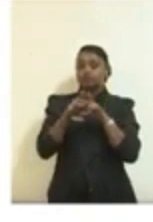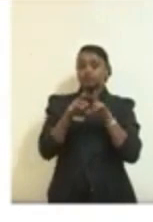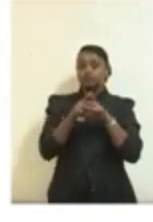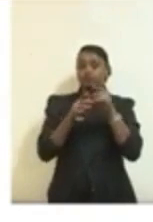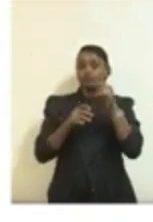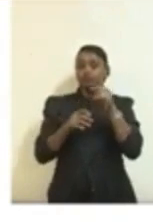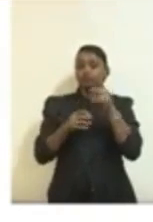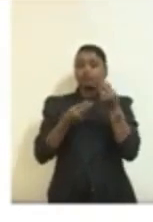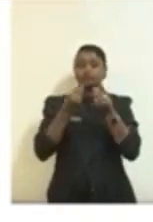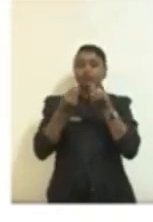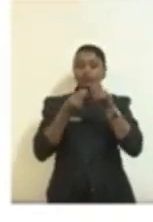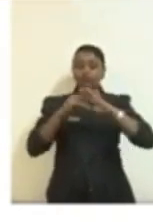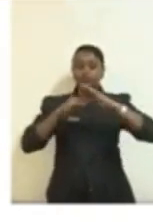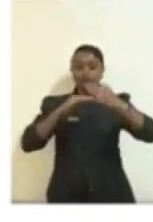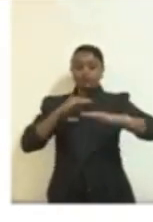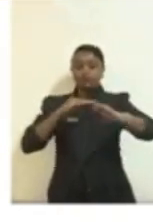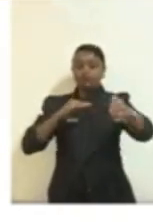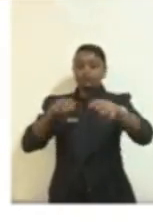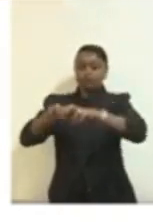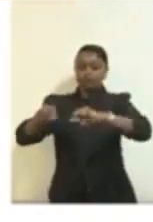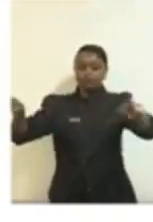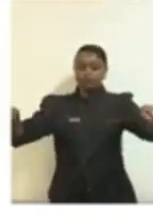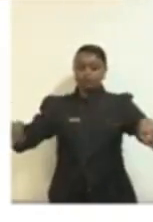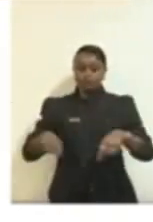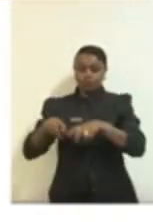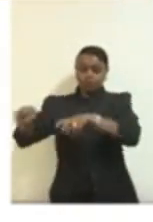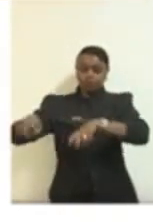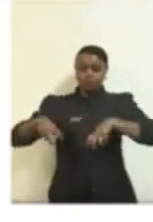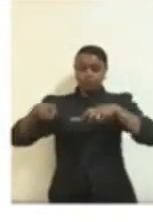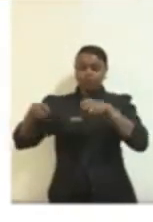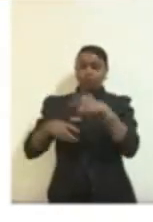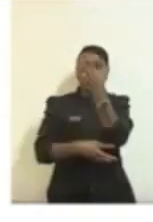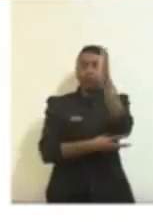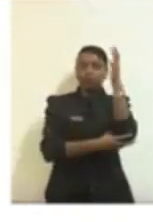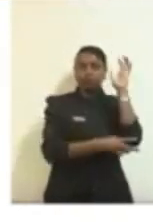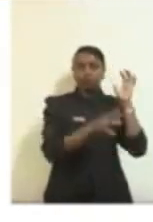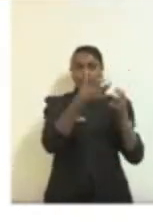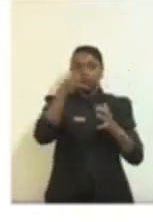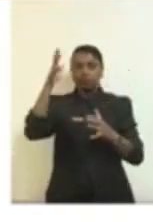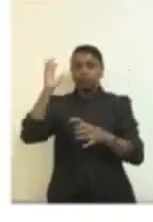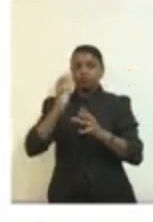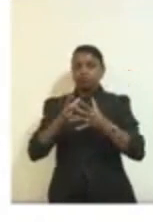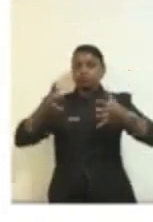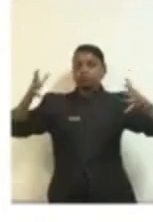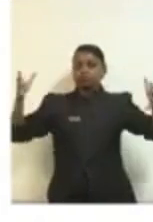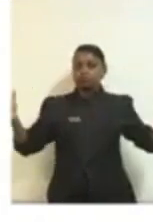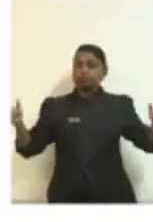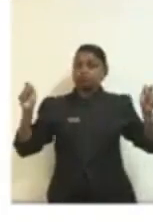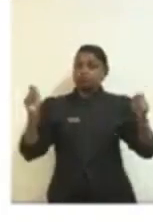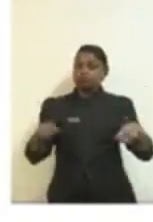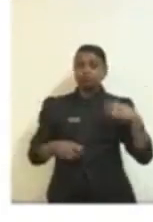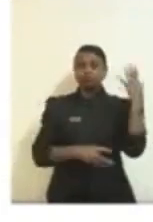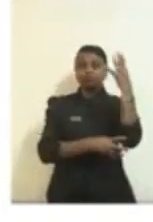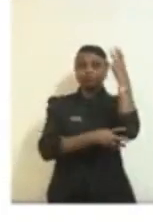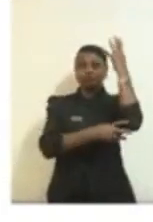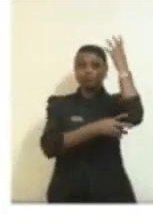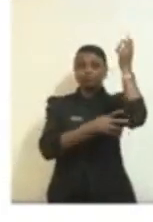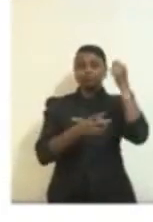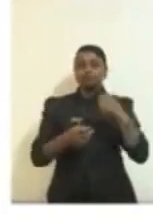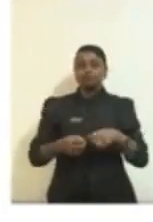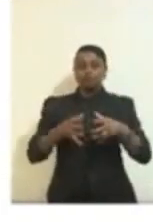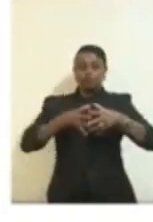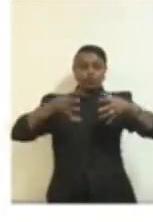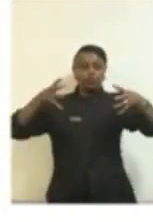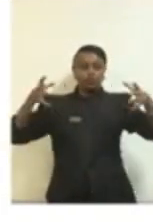que restaura um campo. Tem essa ideia, mas deve ser muito mais fácil que uma floresta, né? Floresta, né, alta, muito biomassa, uma